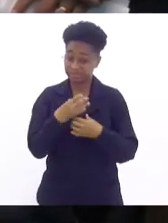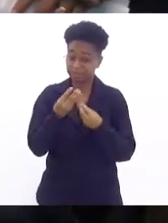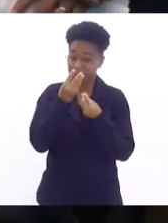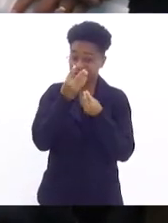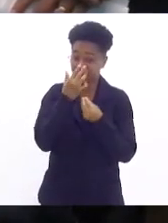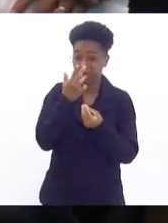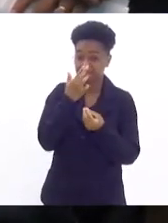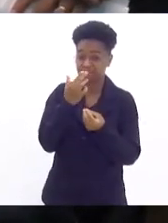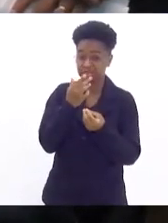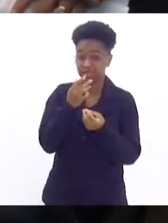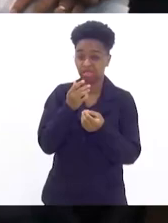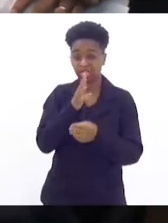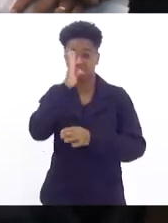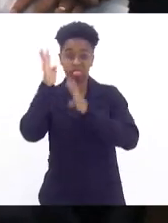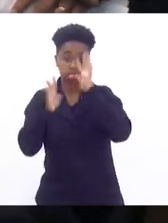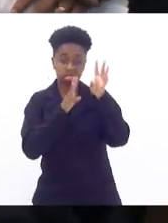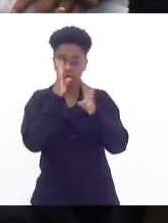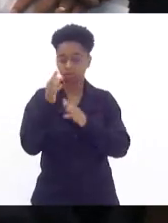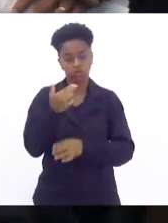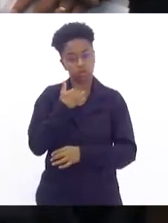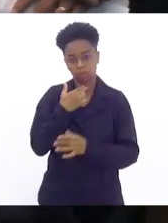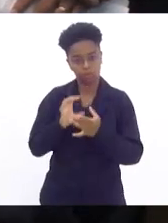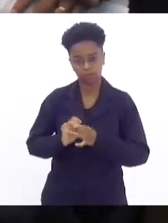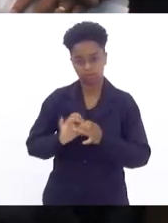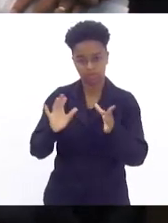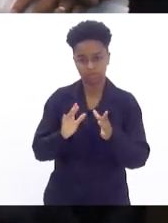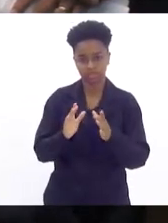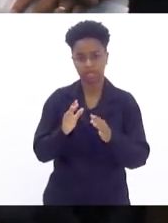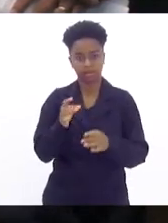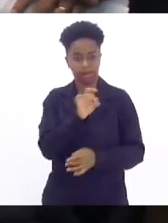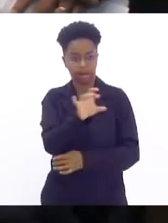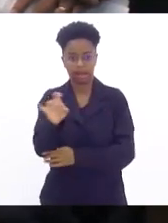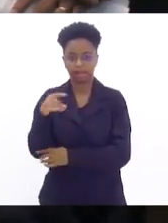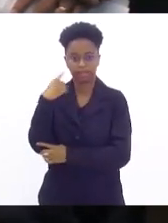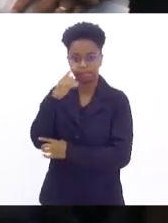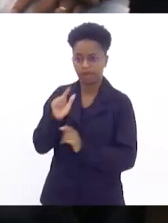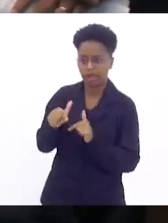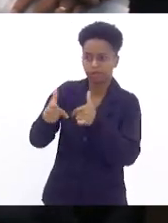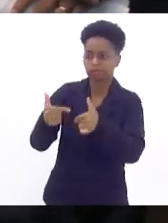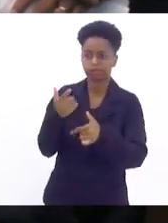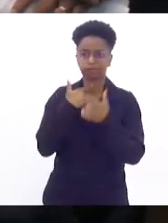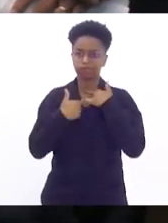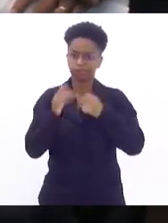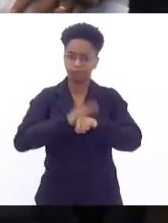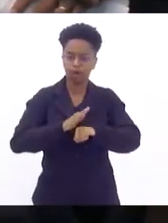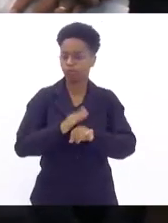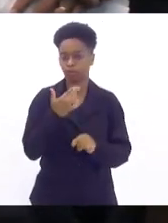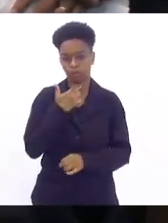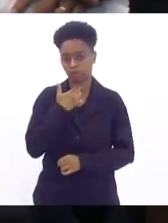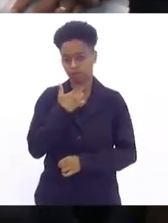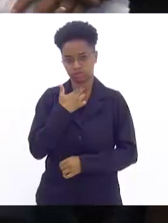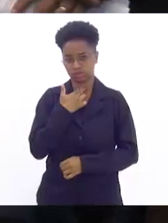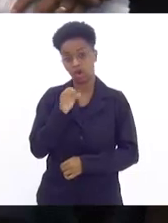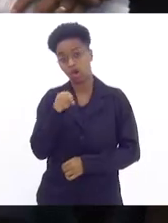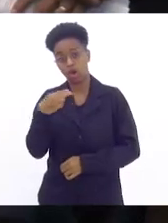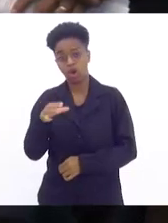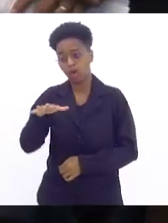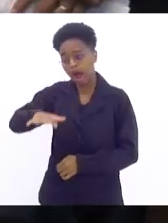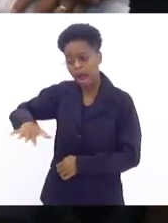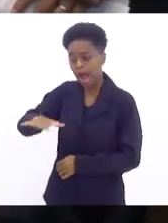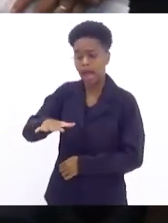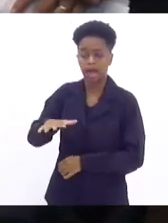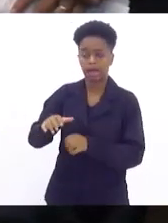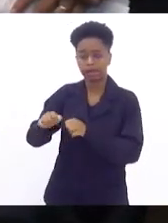não pode permitir com que os mandatos e cada Deputado faça o que bem queira seja na instalação de uma frente parlamentar